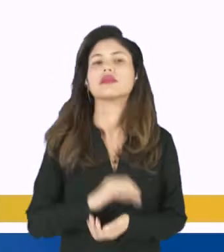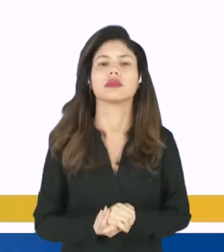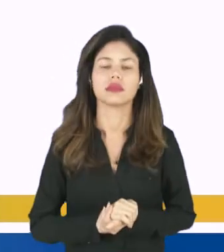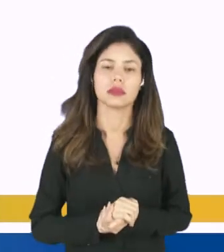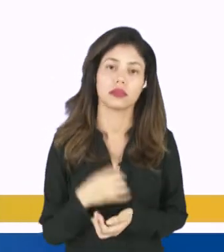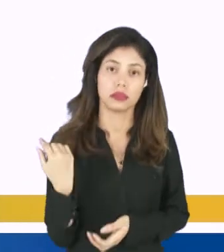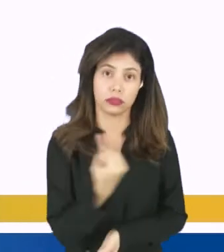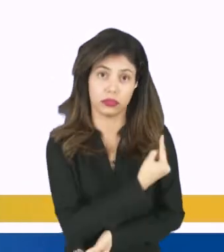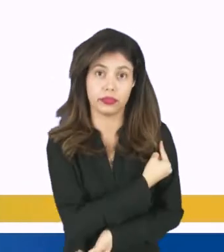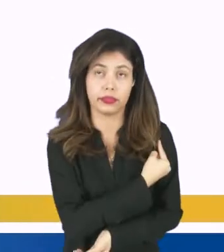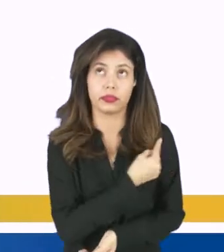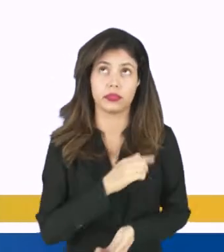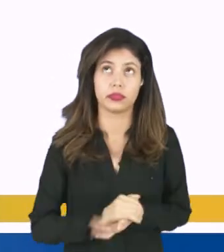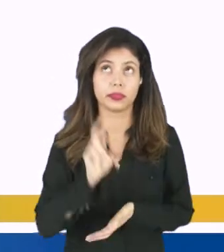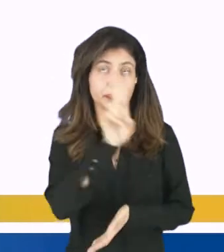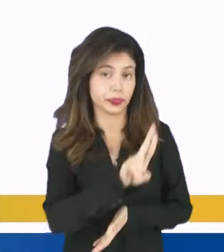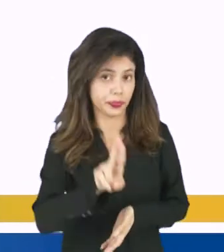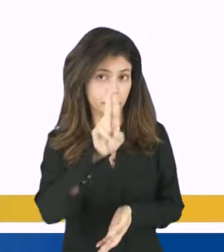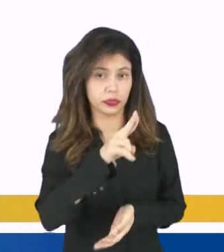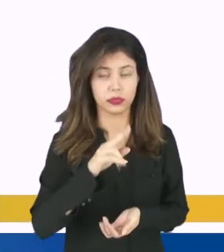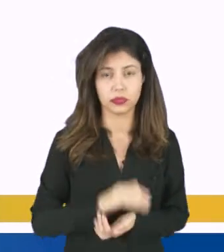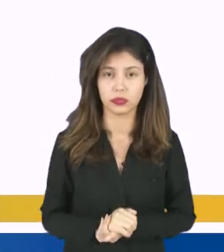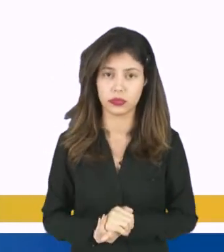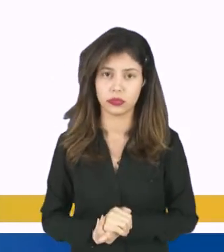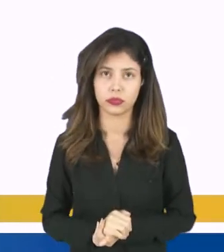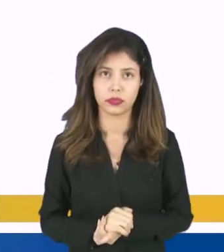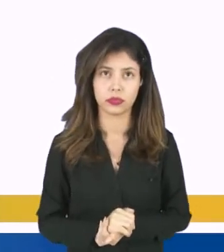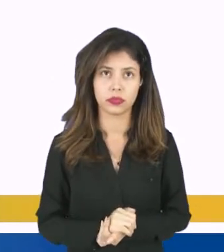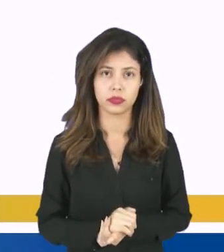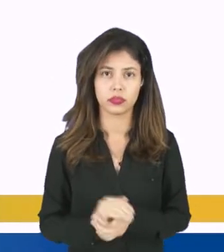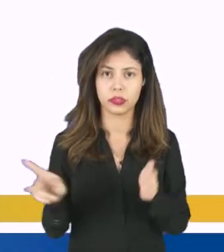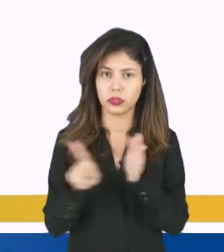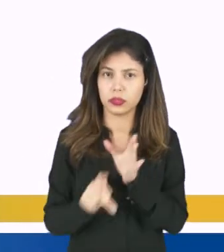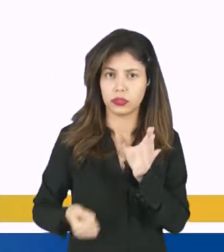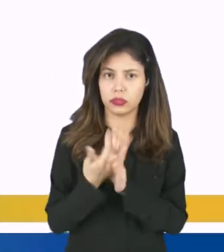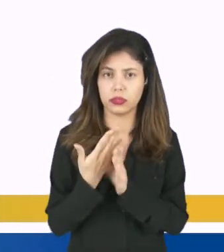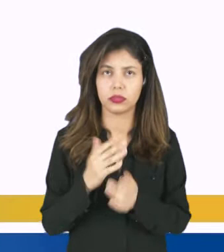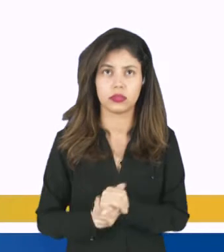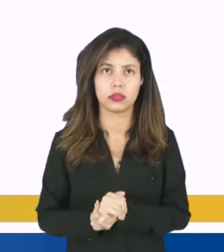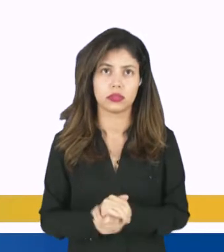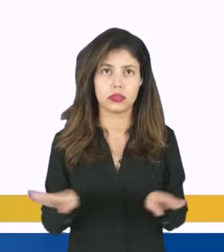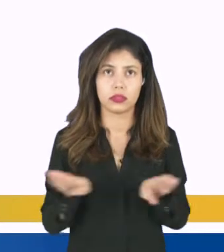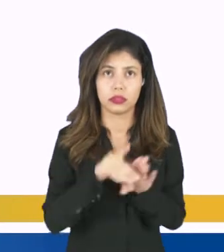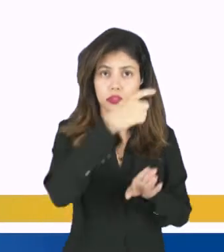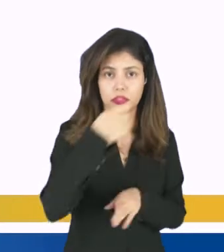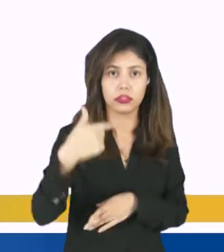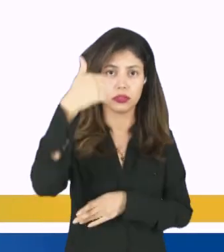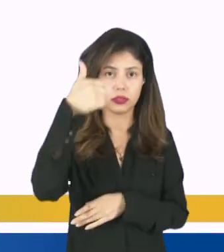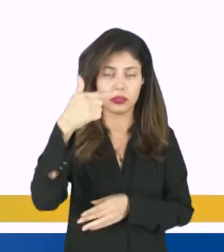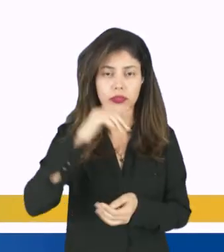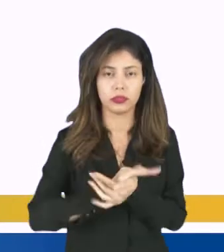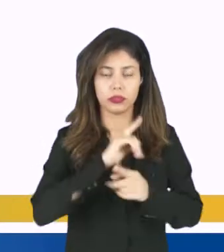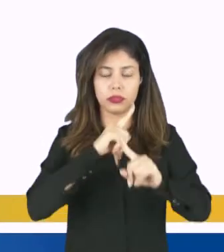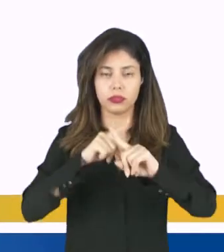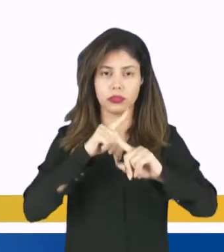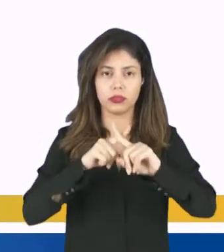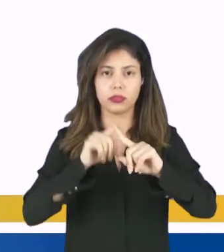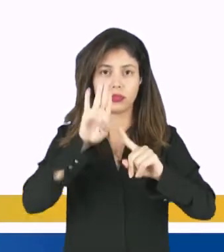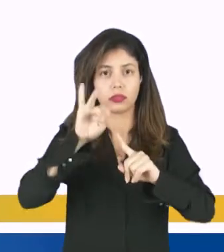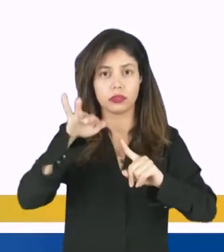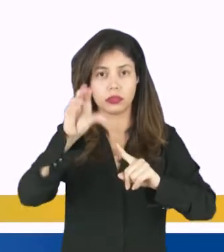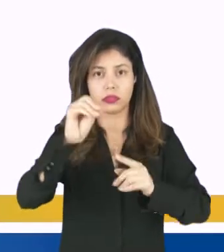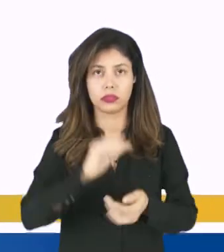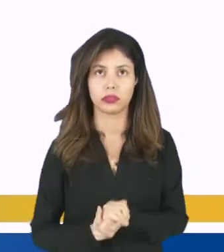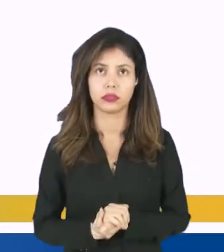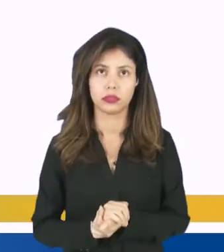seguinte multiplicação. Menos x vezes o binômio x menos 1, nós vamos encontrar o seguinte valor lá no resto,